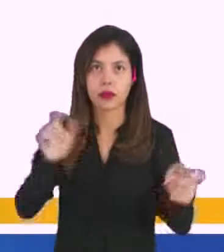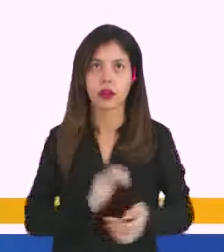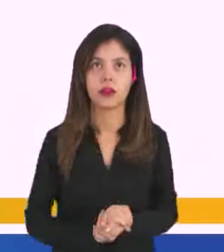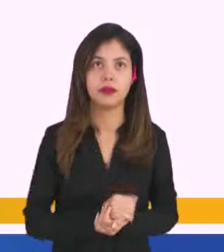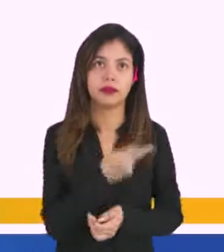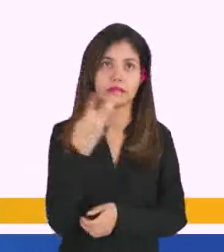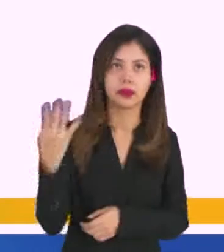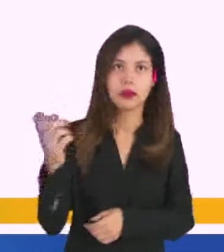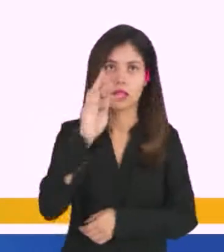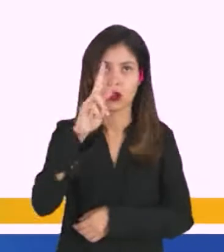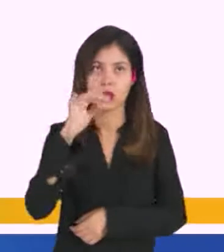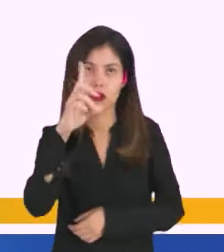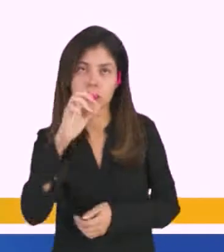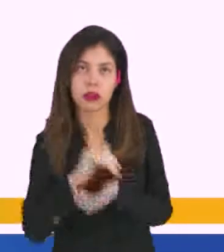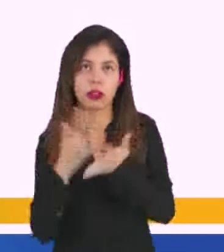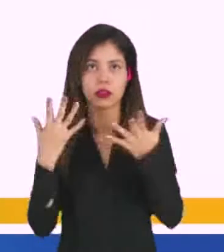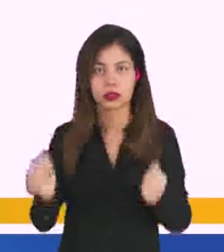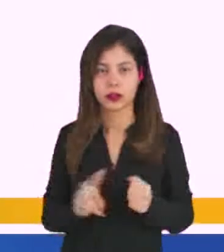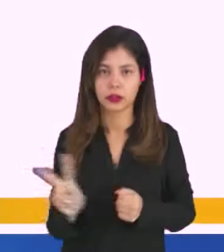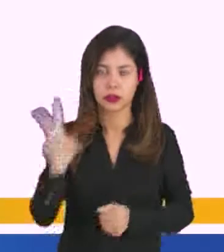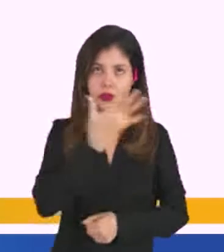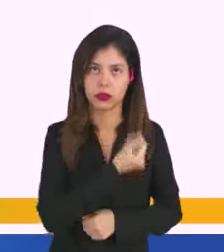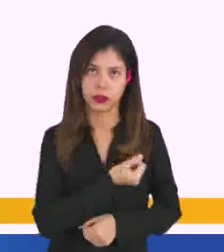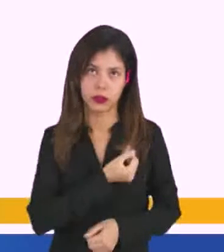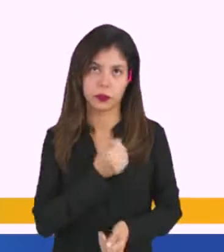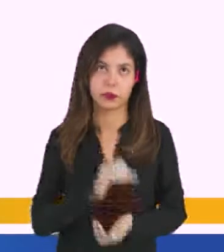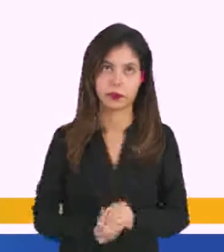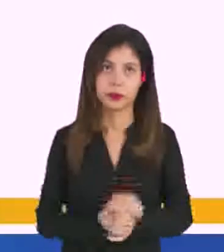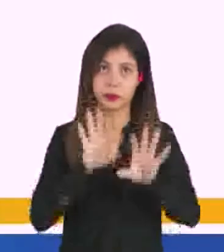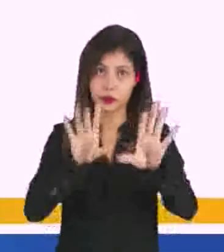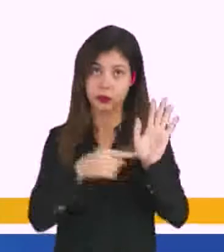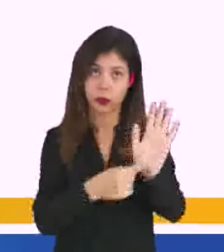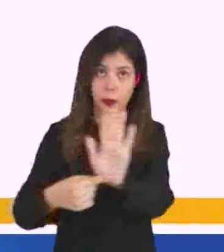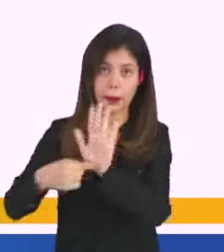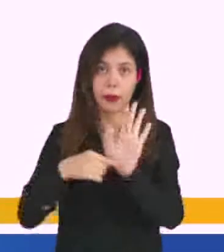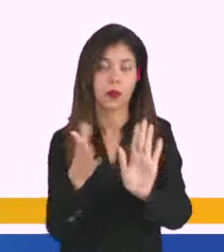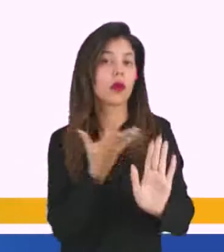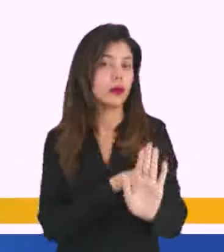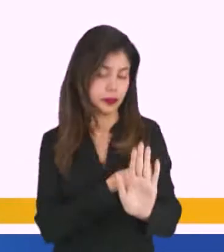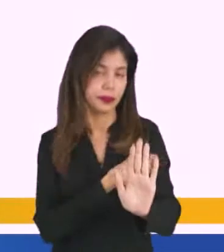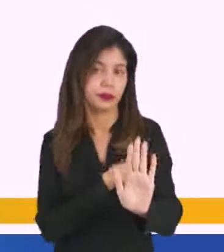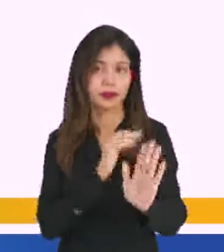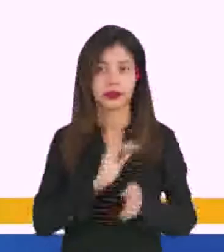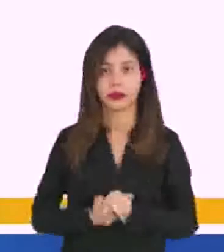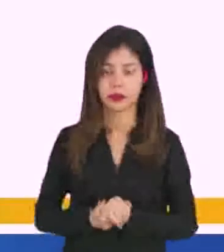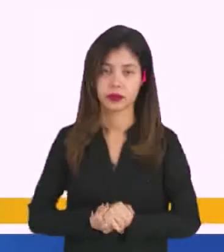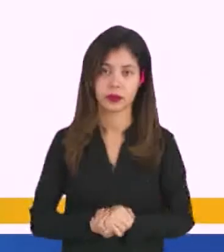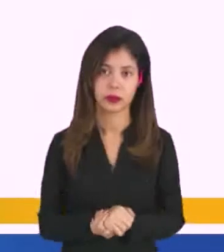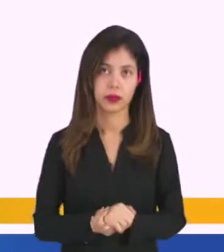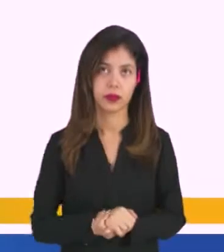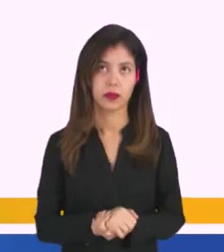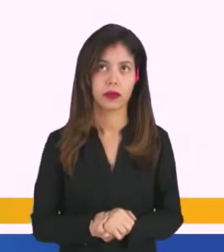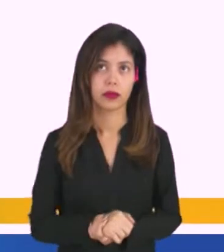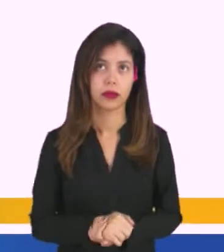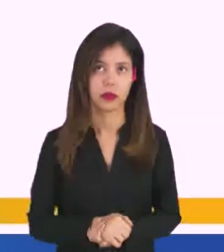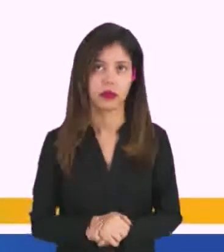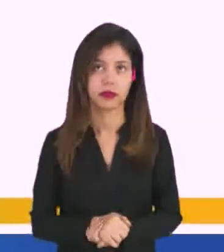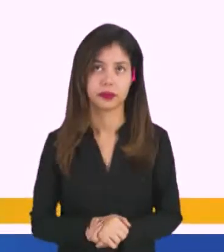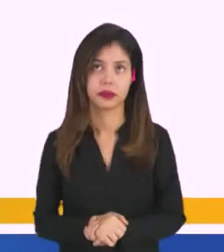de torcedores assumem valores numéricos, certo? Isto é, suas representações são numéricas.